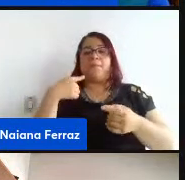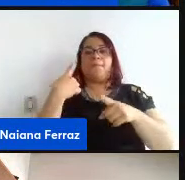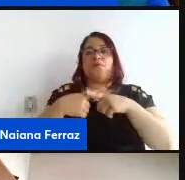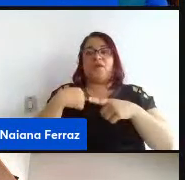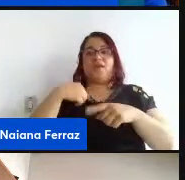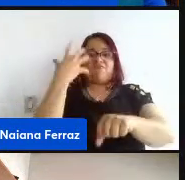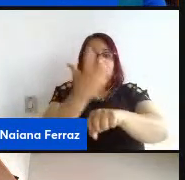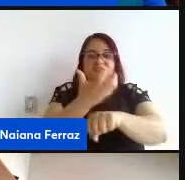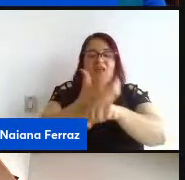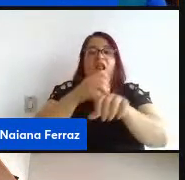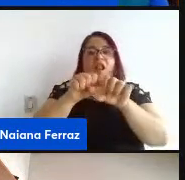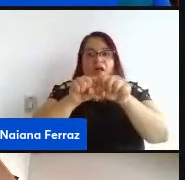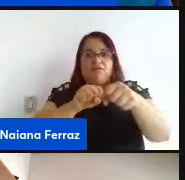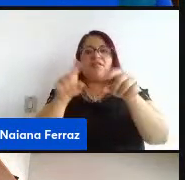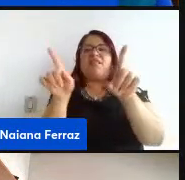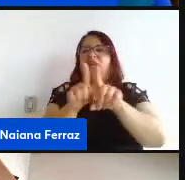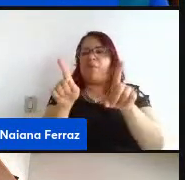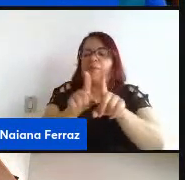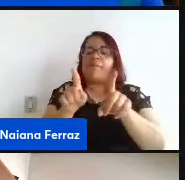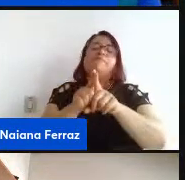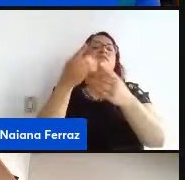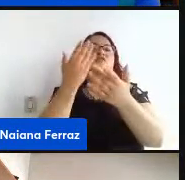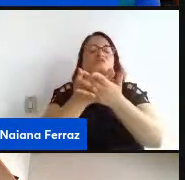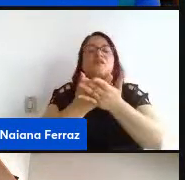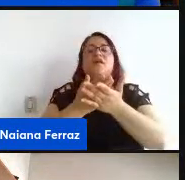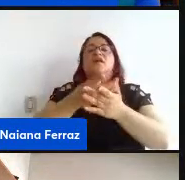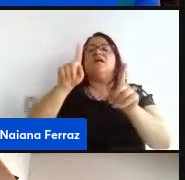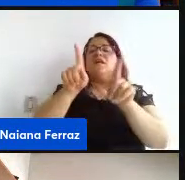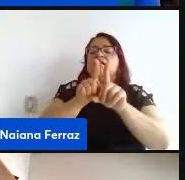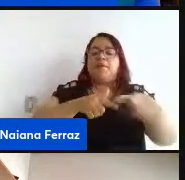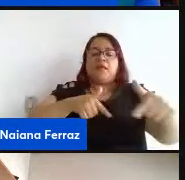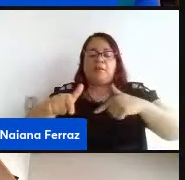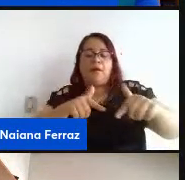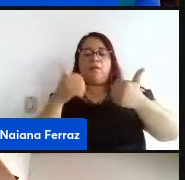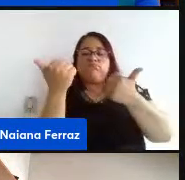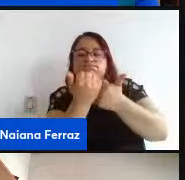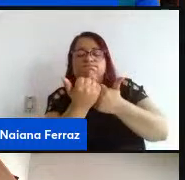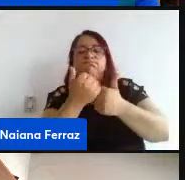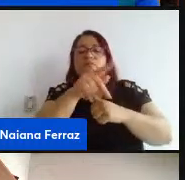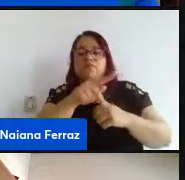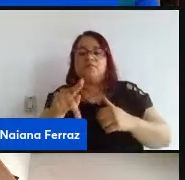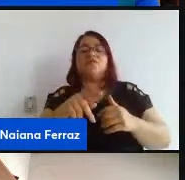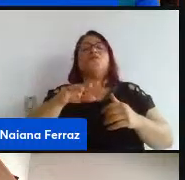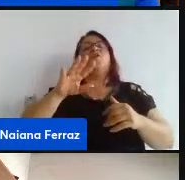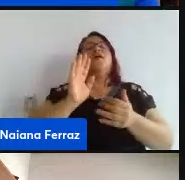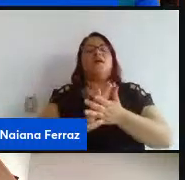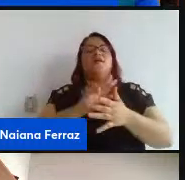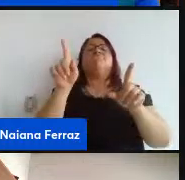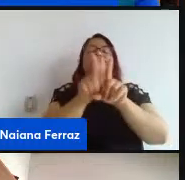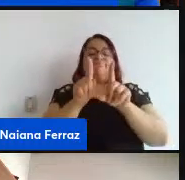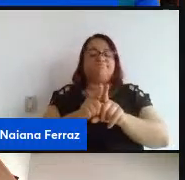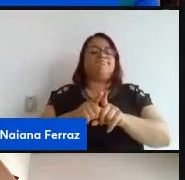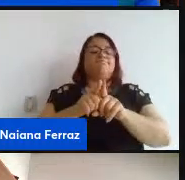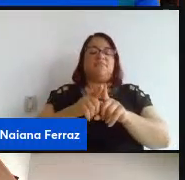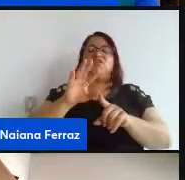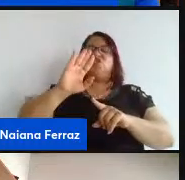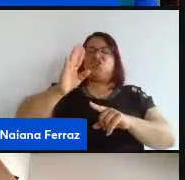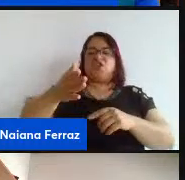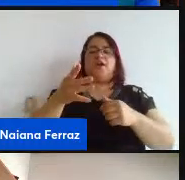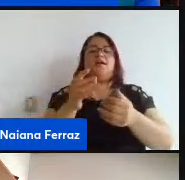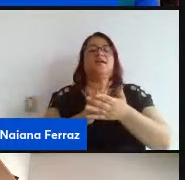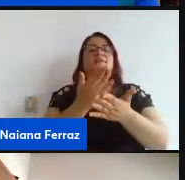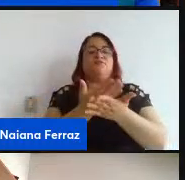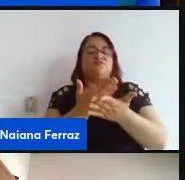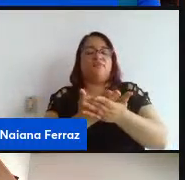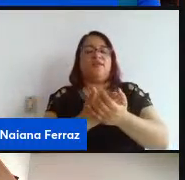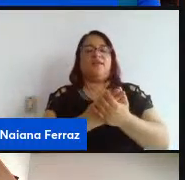professor substituto, também trabalhei com isso, né? Enfim, então deu uma certa